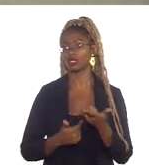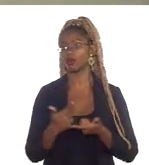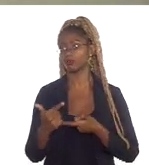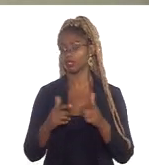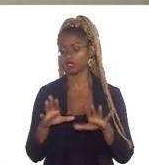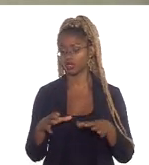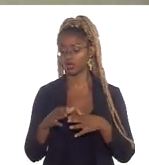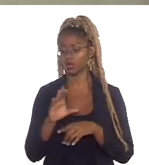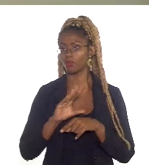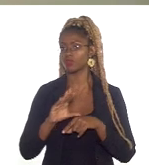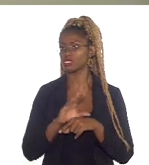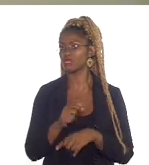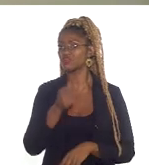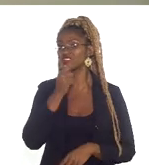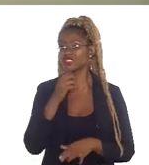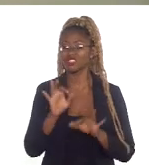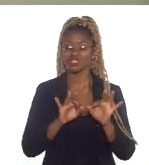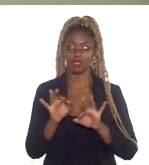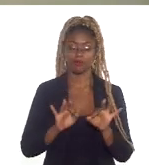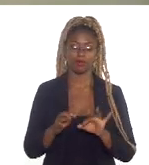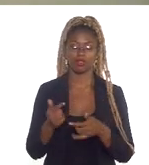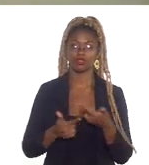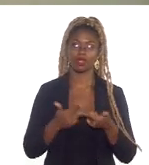que não tenha um plano de trabalho.